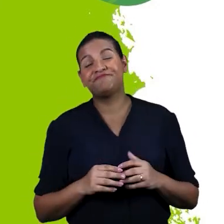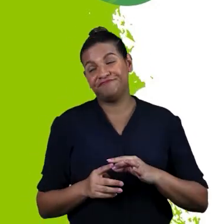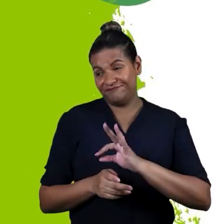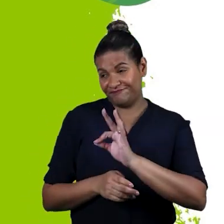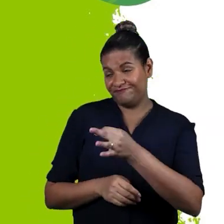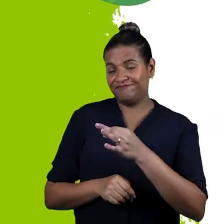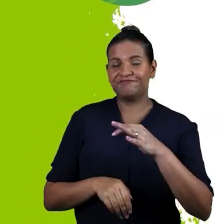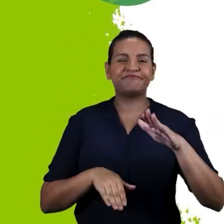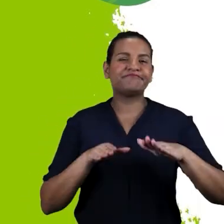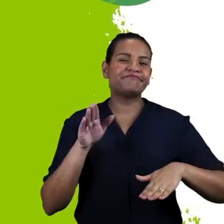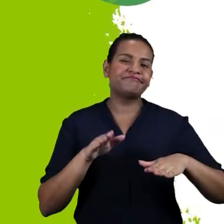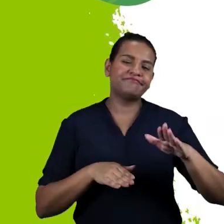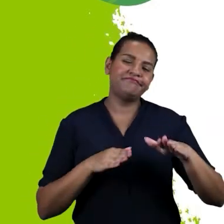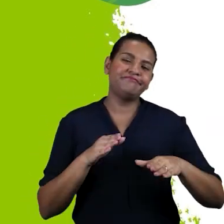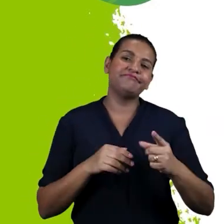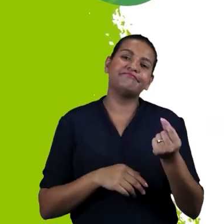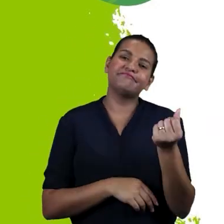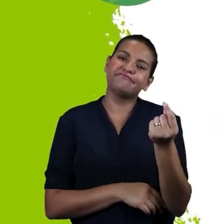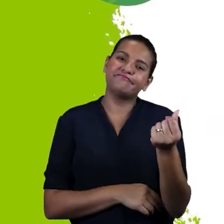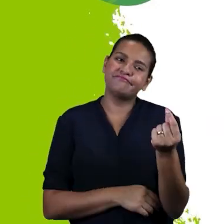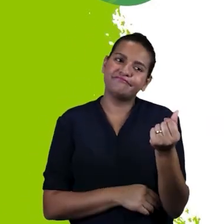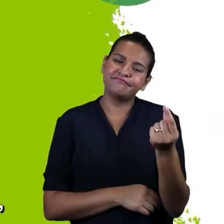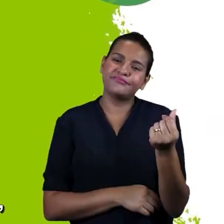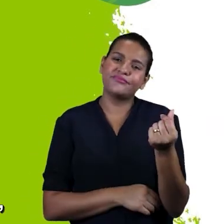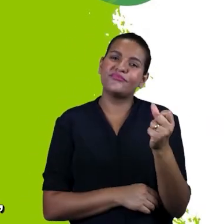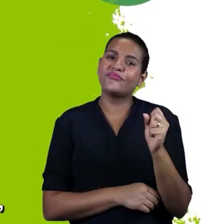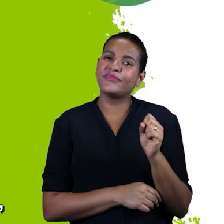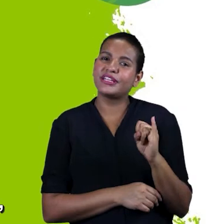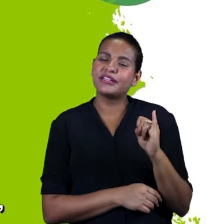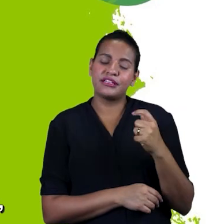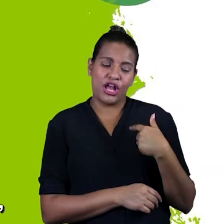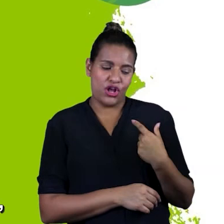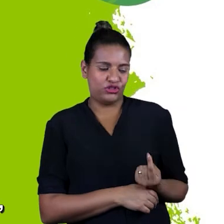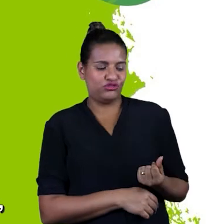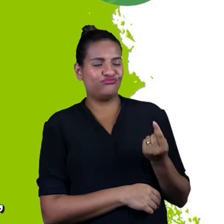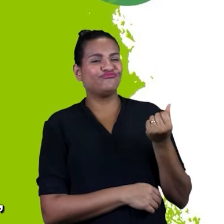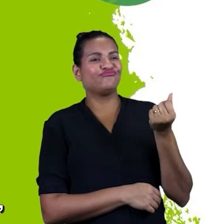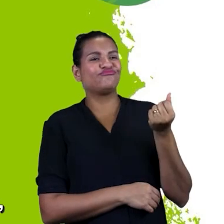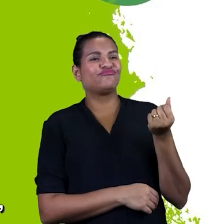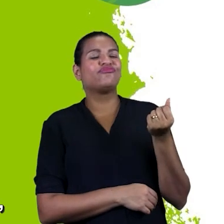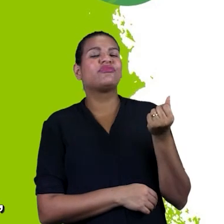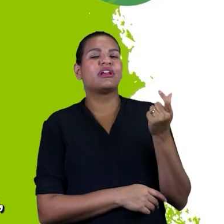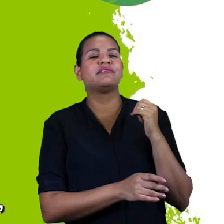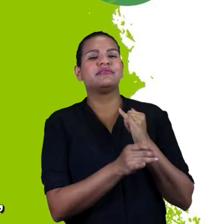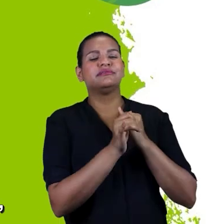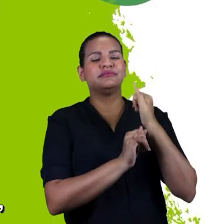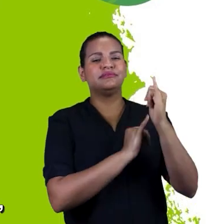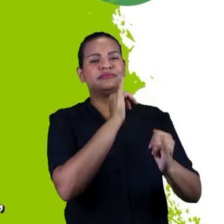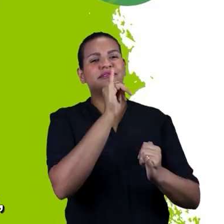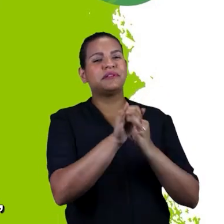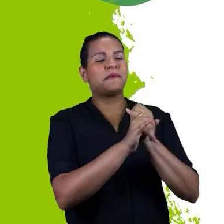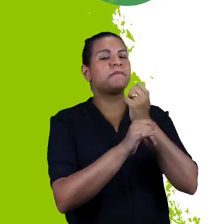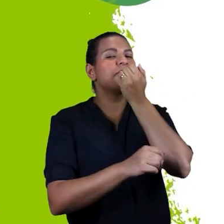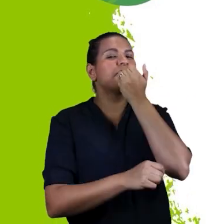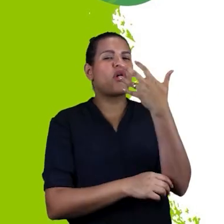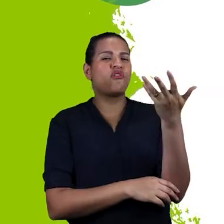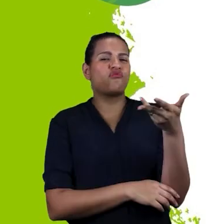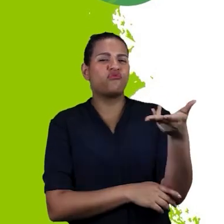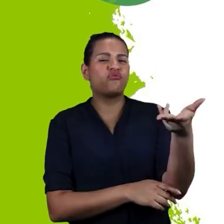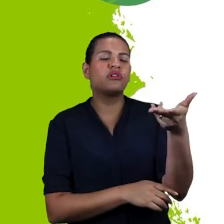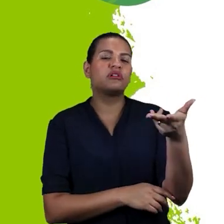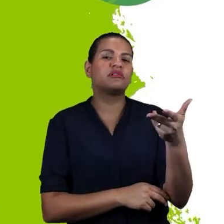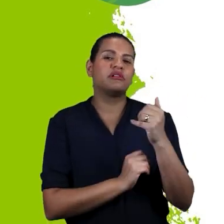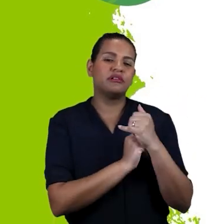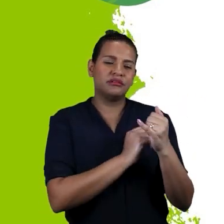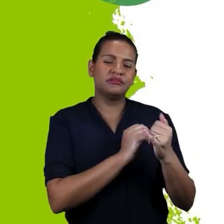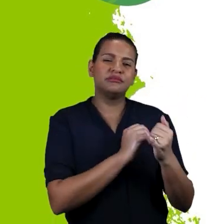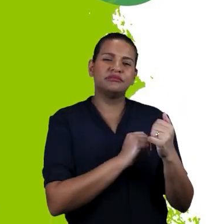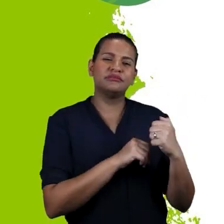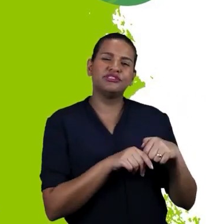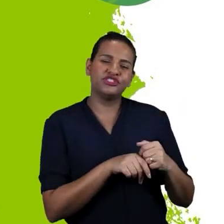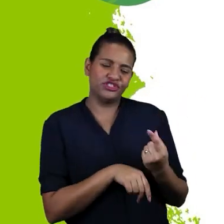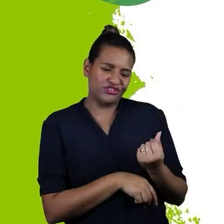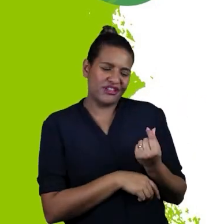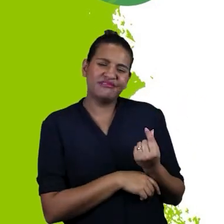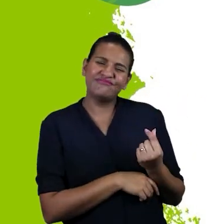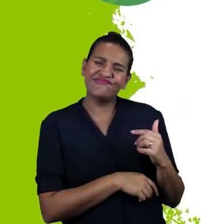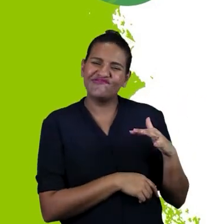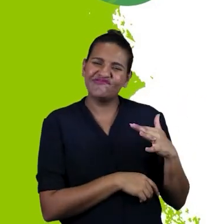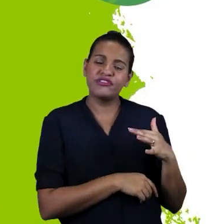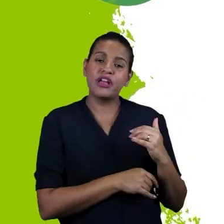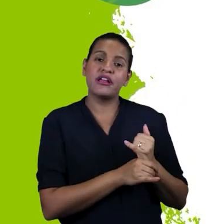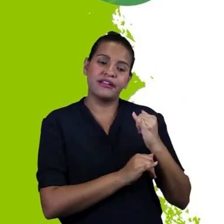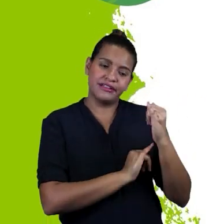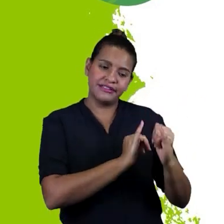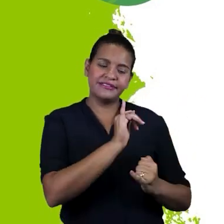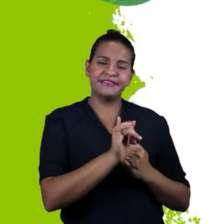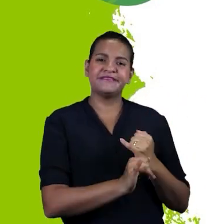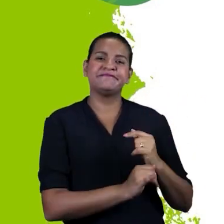Acaba dependendo muito da sua condição financeira, né? Porque se você tem pouco, você vai ter uma internet baixa. Se você tem muito, você consegue ter internet melhor.